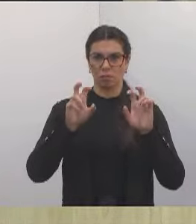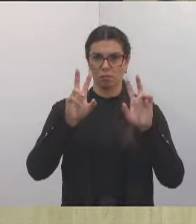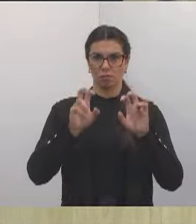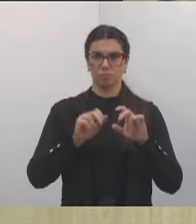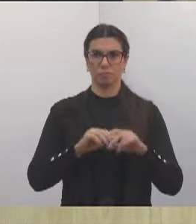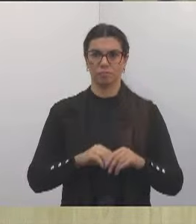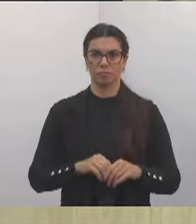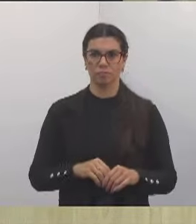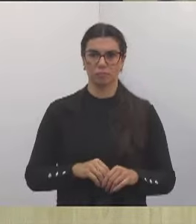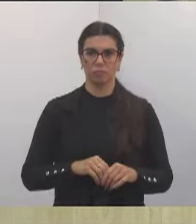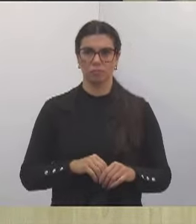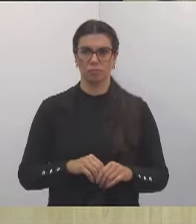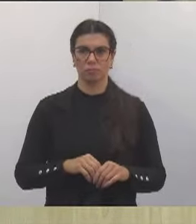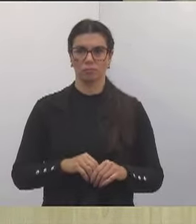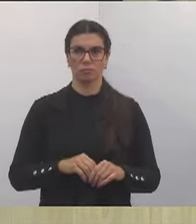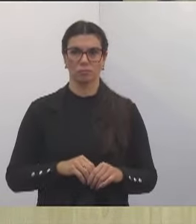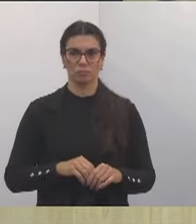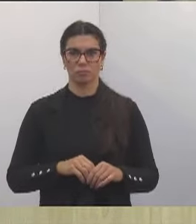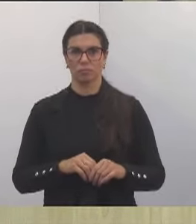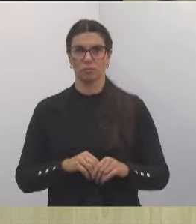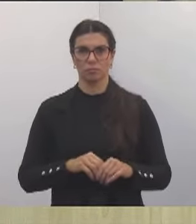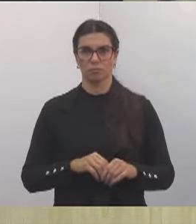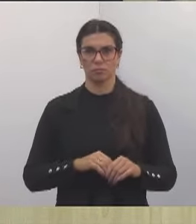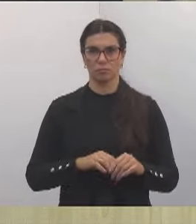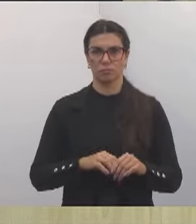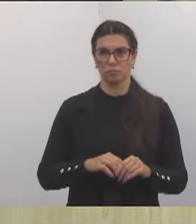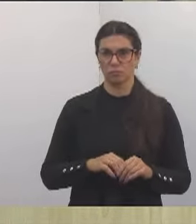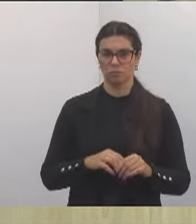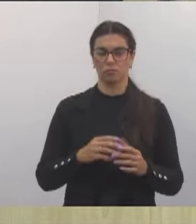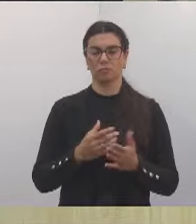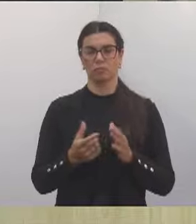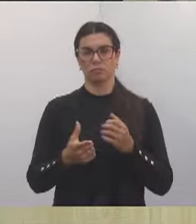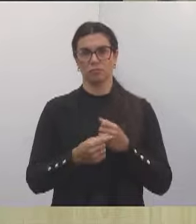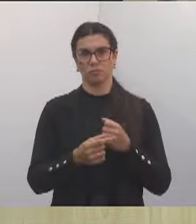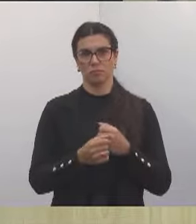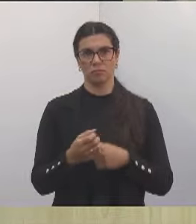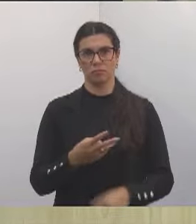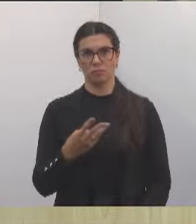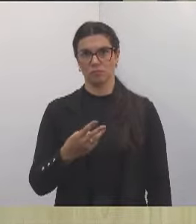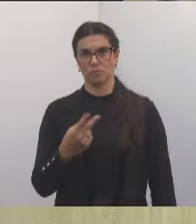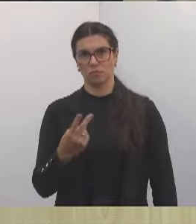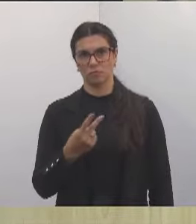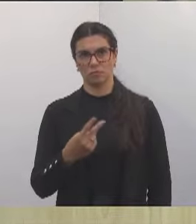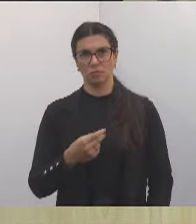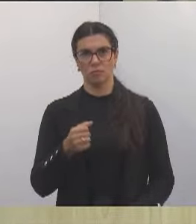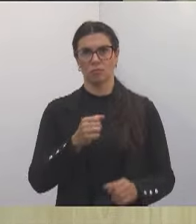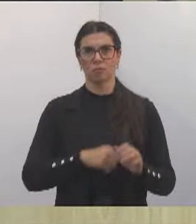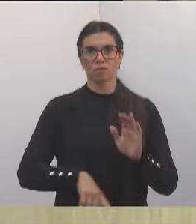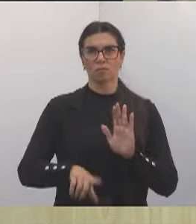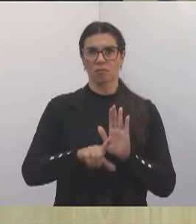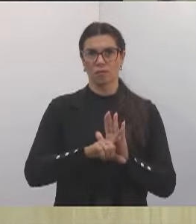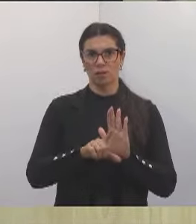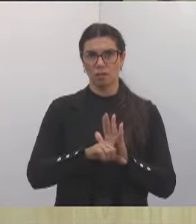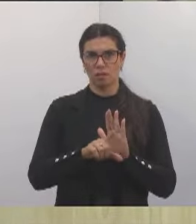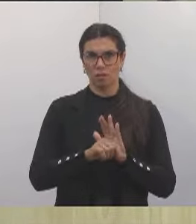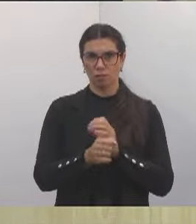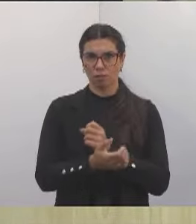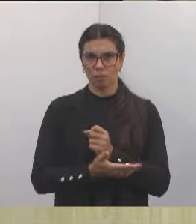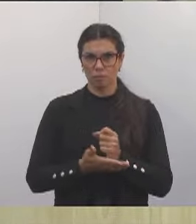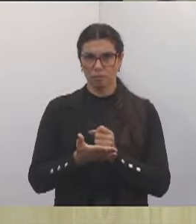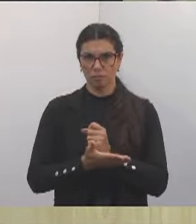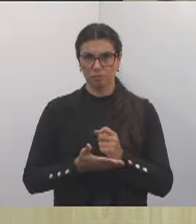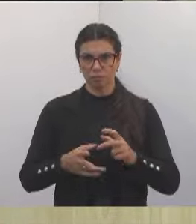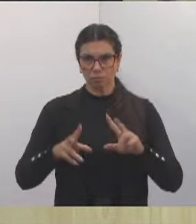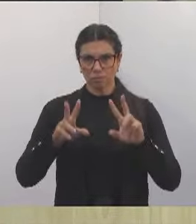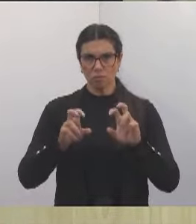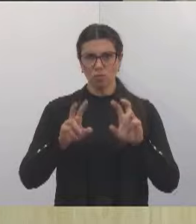Assunto. Acrescenta o inciso 4º no artigo 32 da Lei Orgânica do Município de Jacareí, referente à cassação